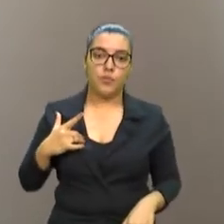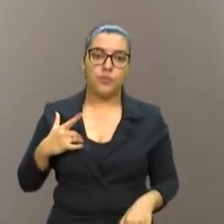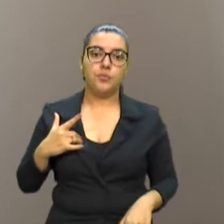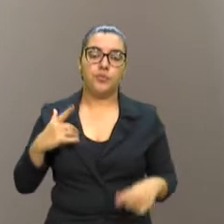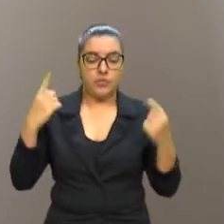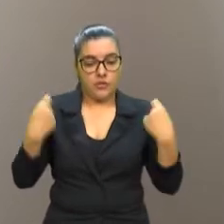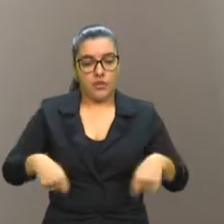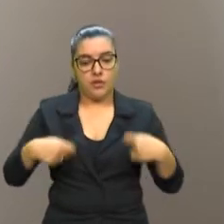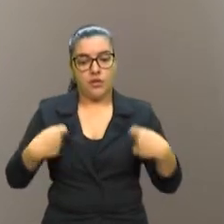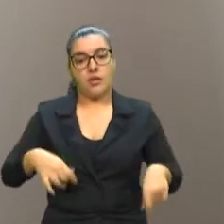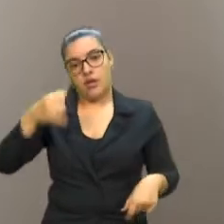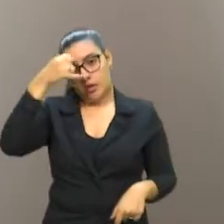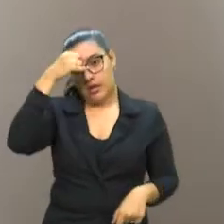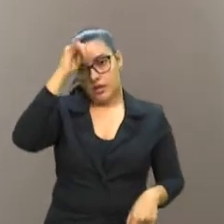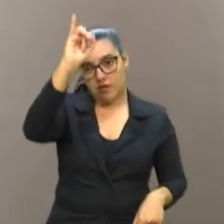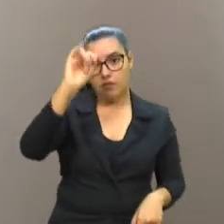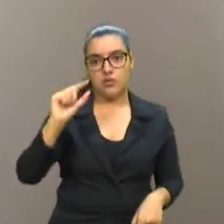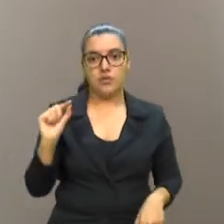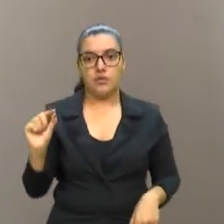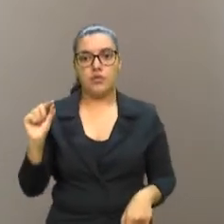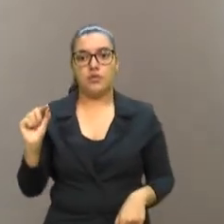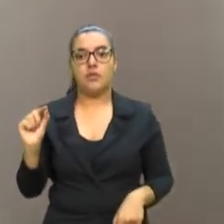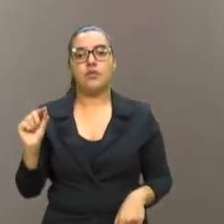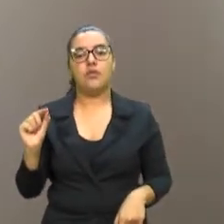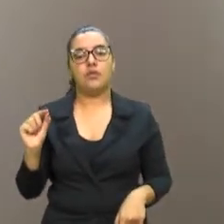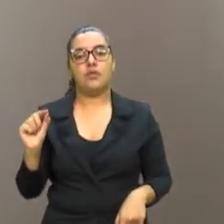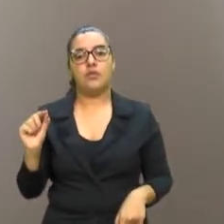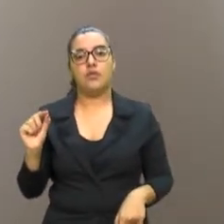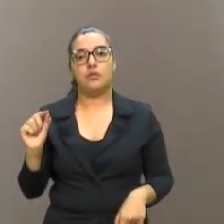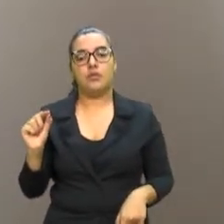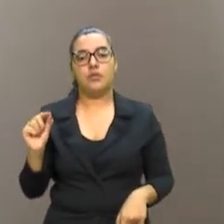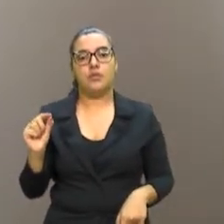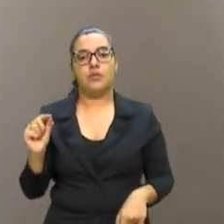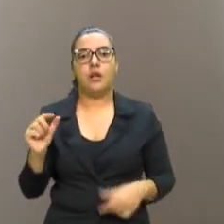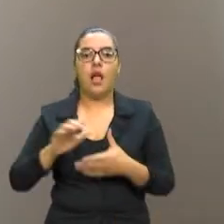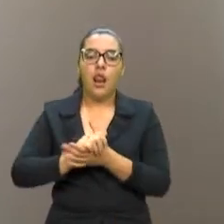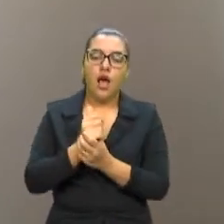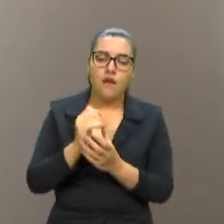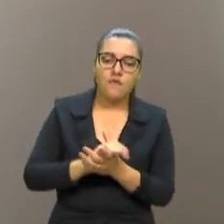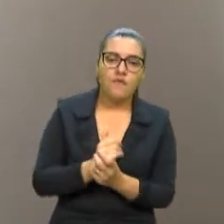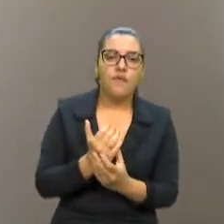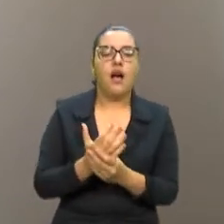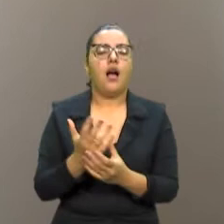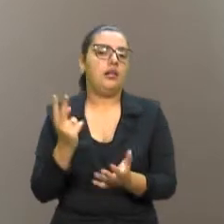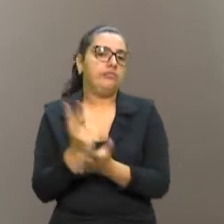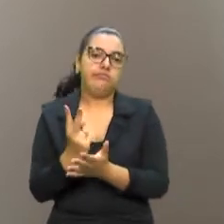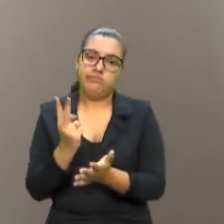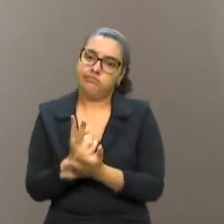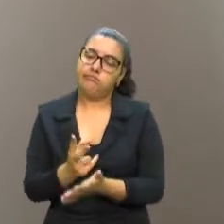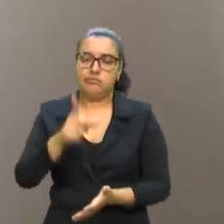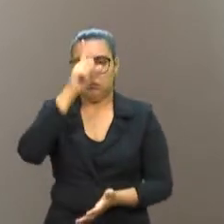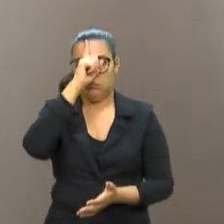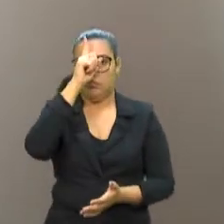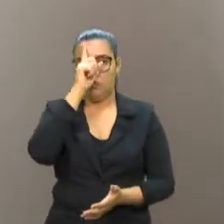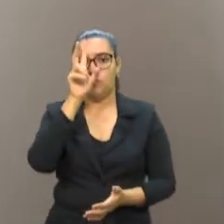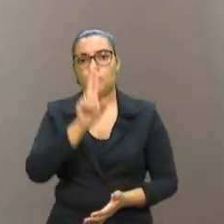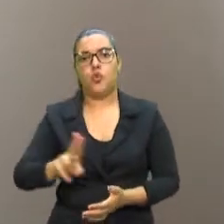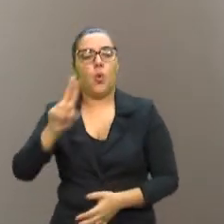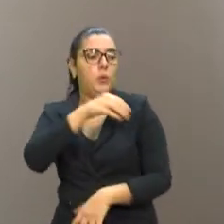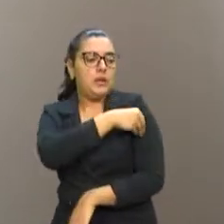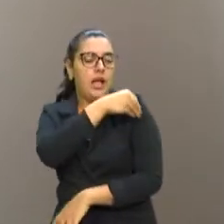necessárias para que não ocorram, isto é, lavar as mãos com muita frequência, utilização de álcool